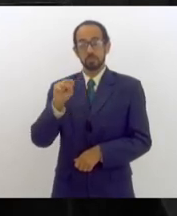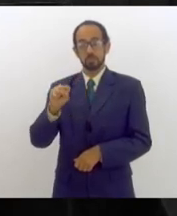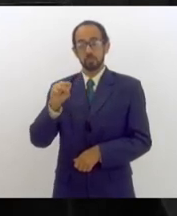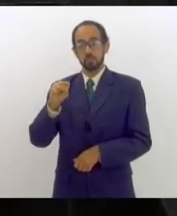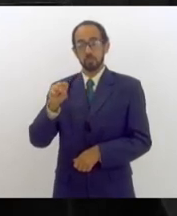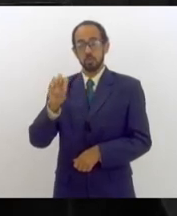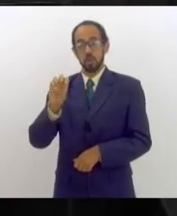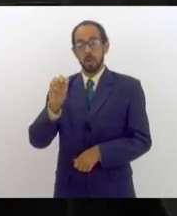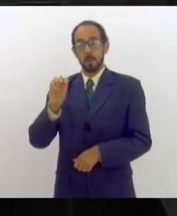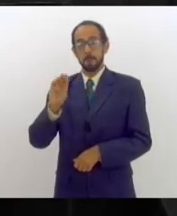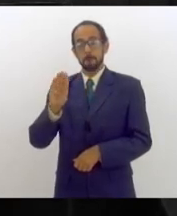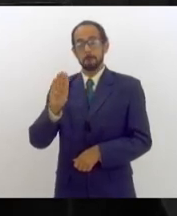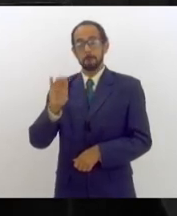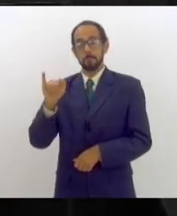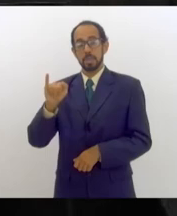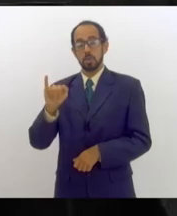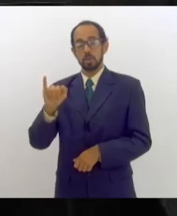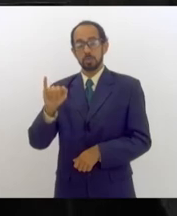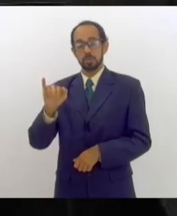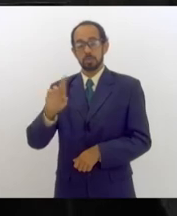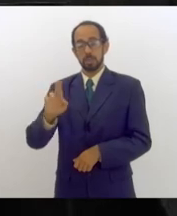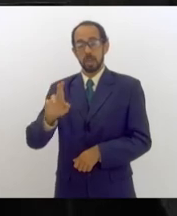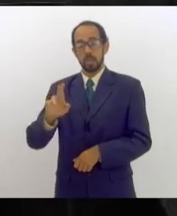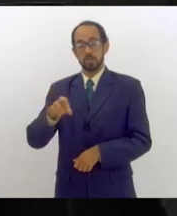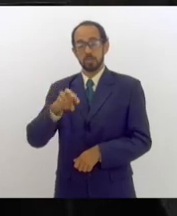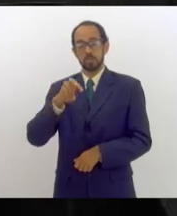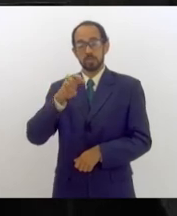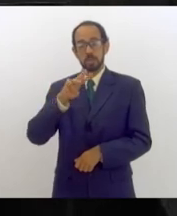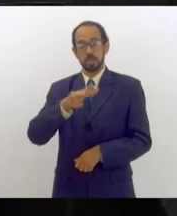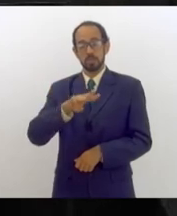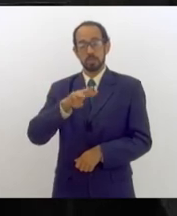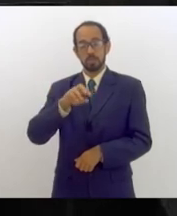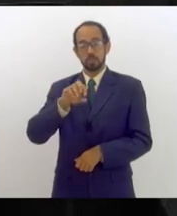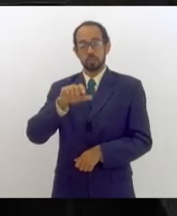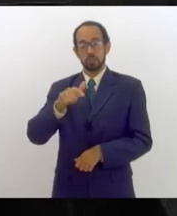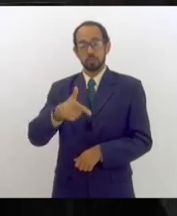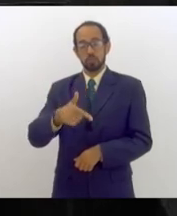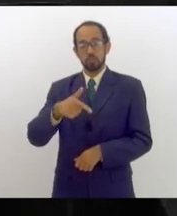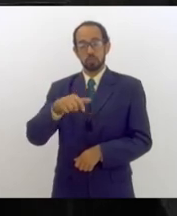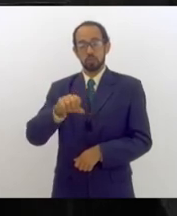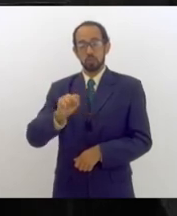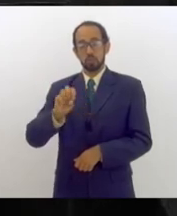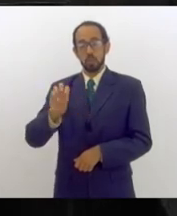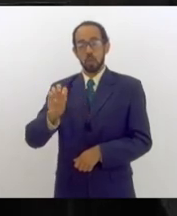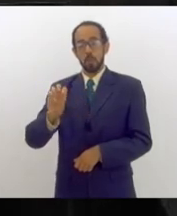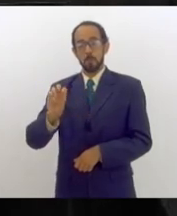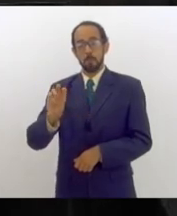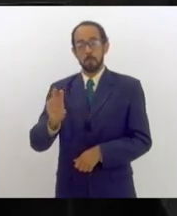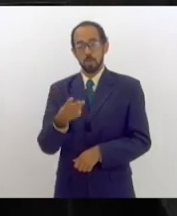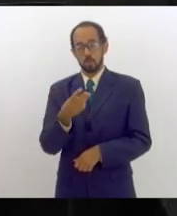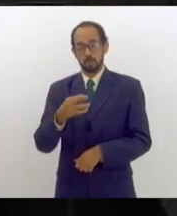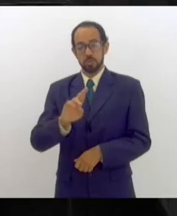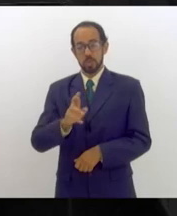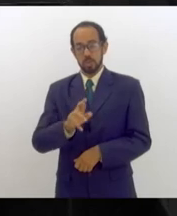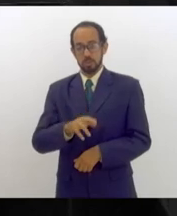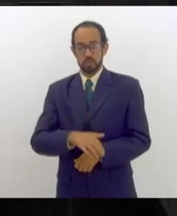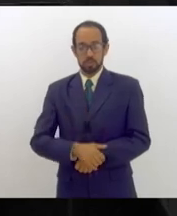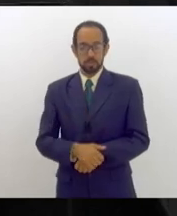bilhões e 328 milhões de reais em linguagem simples